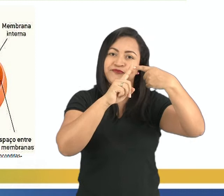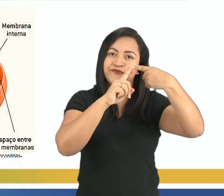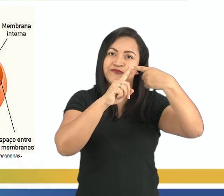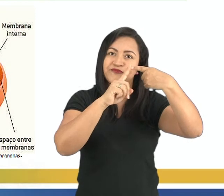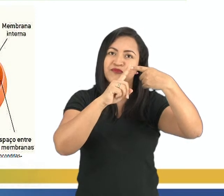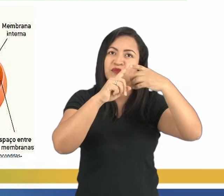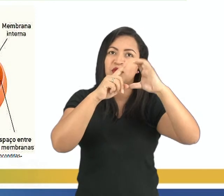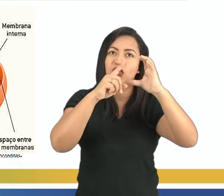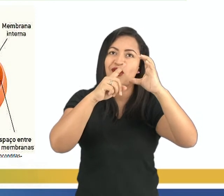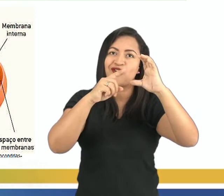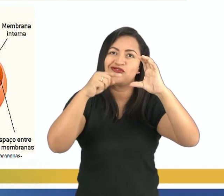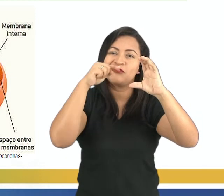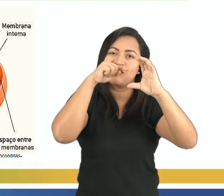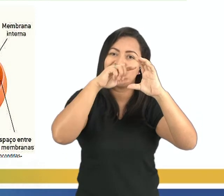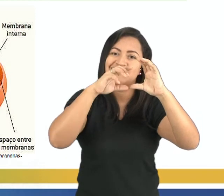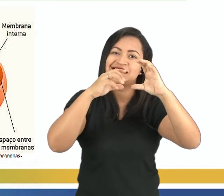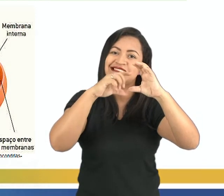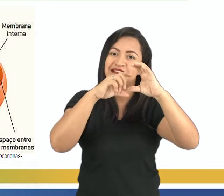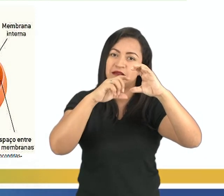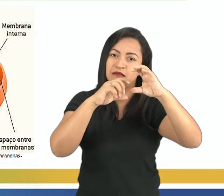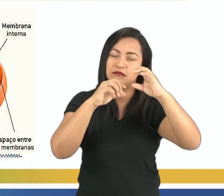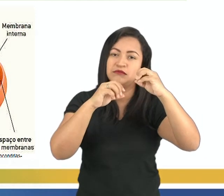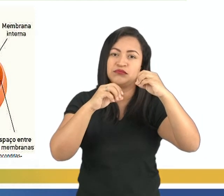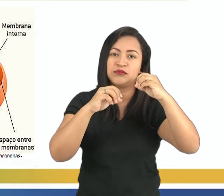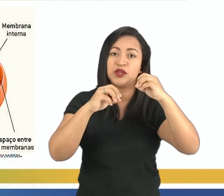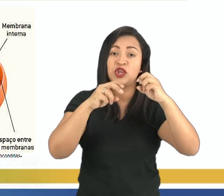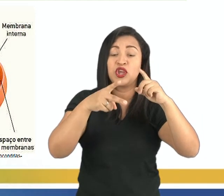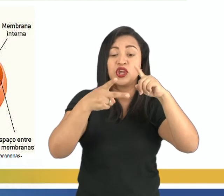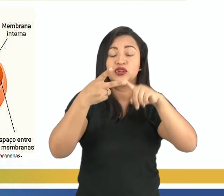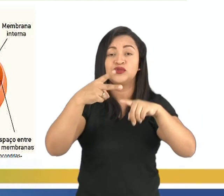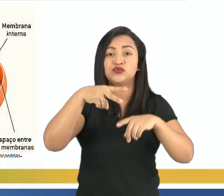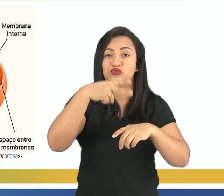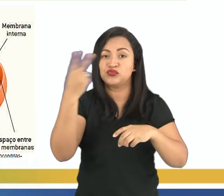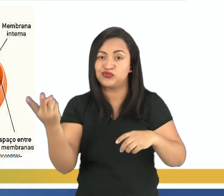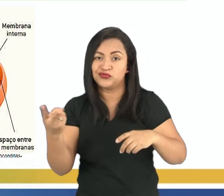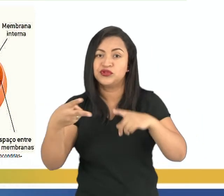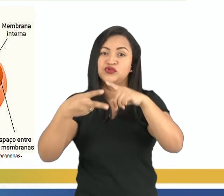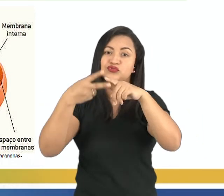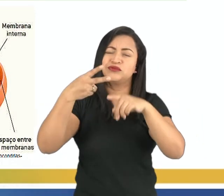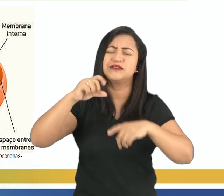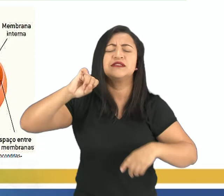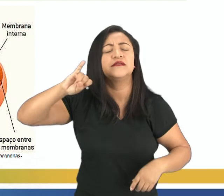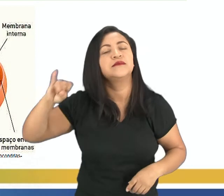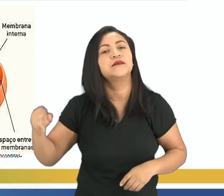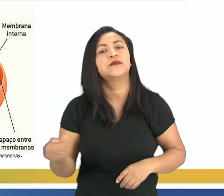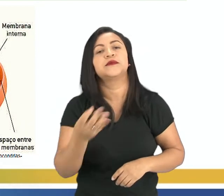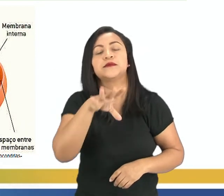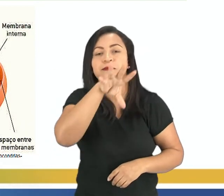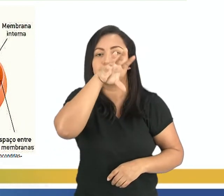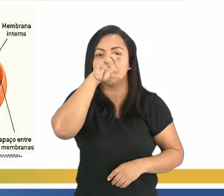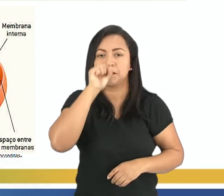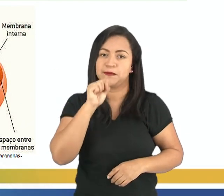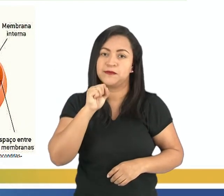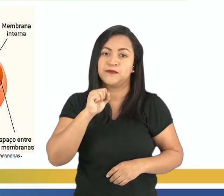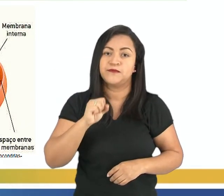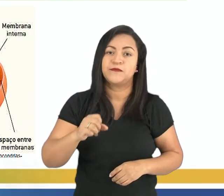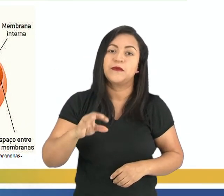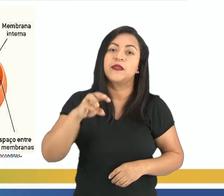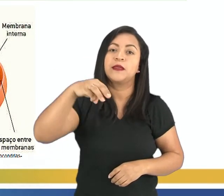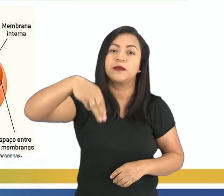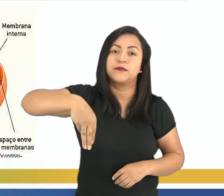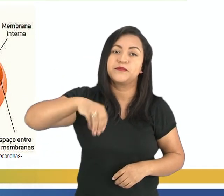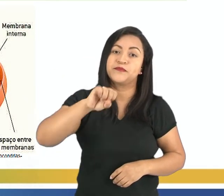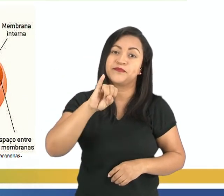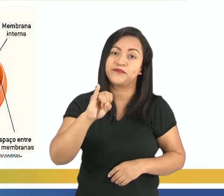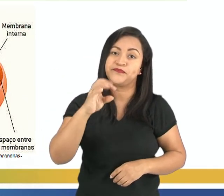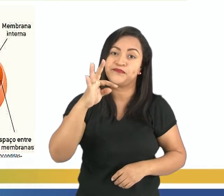célula, e as 2 últimas fases vão ocorrer nessa organela importantíssima para a respiração celular, que é a mitocôndria,